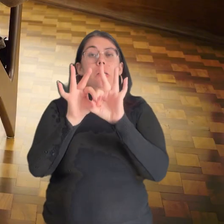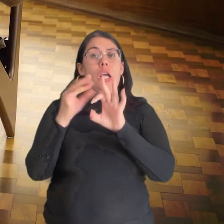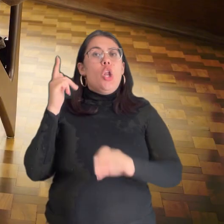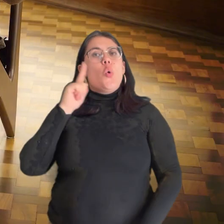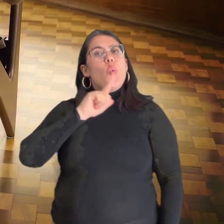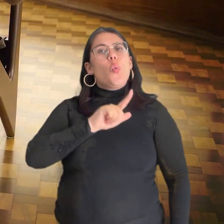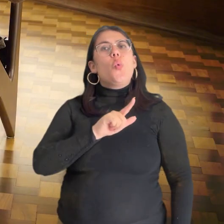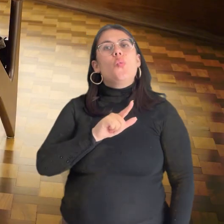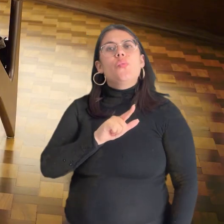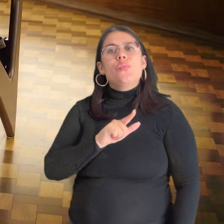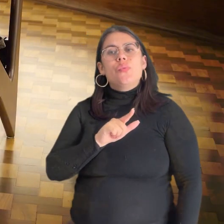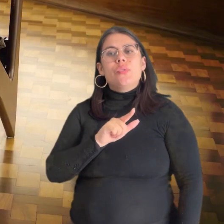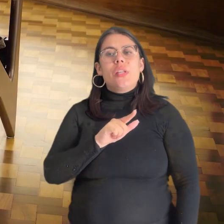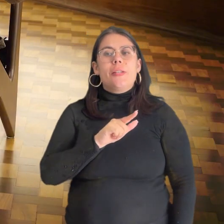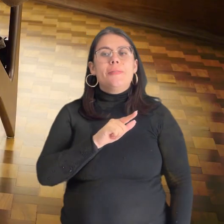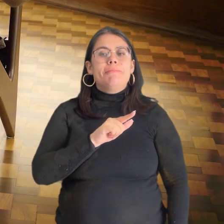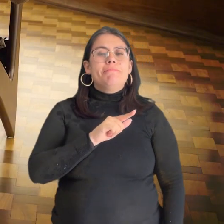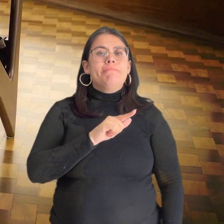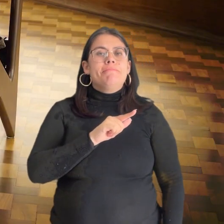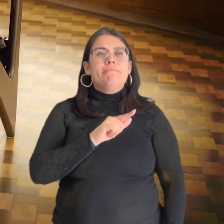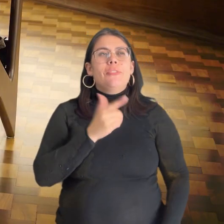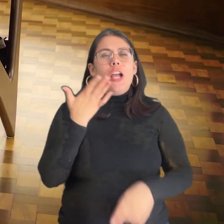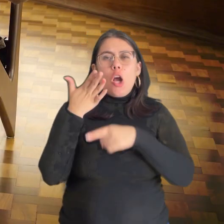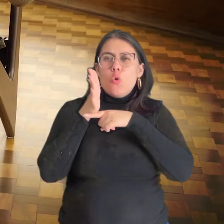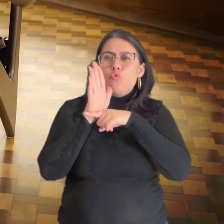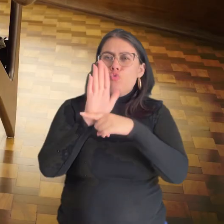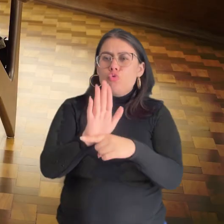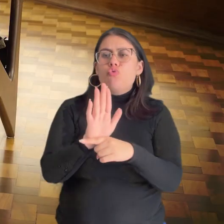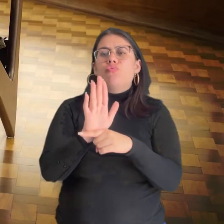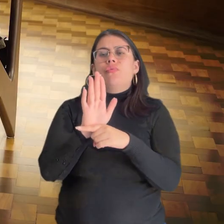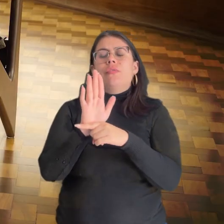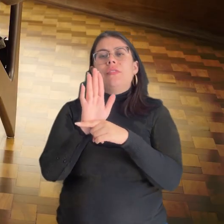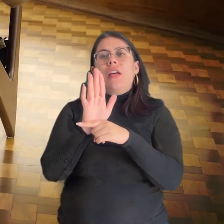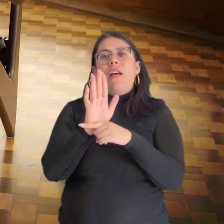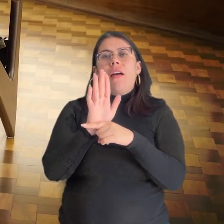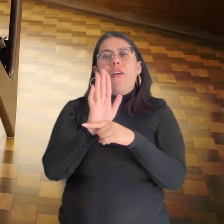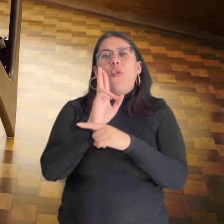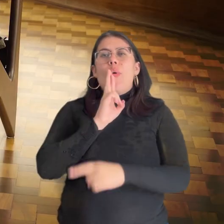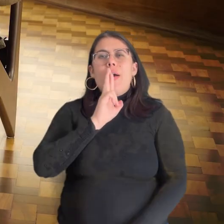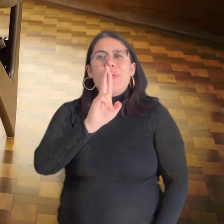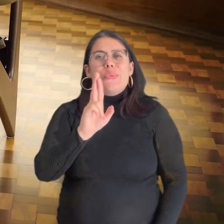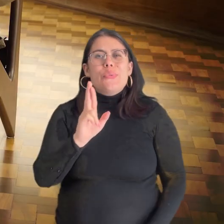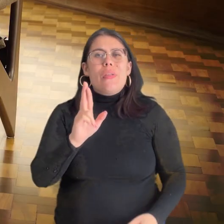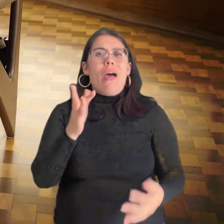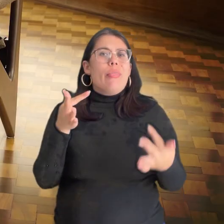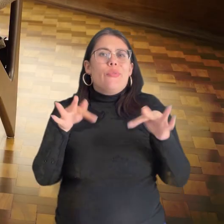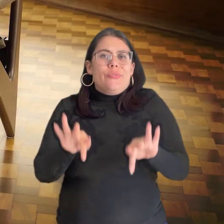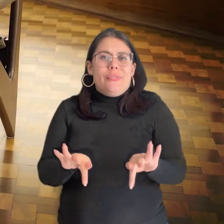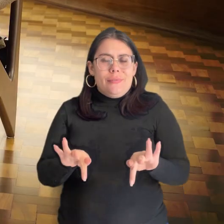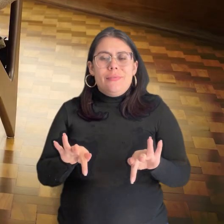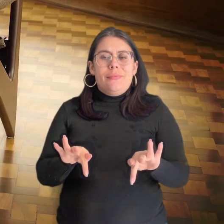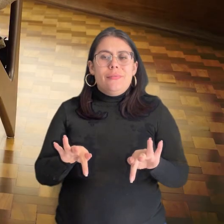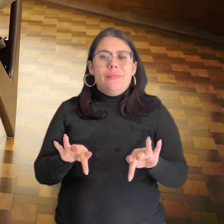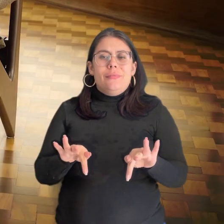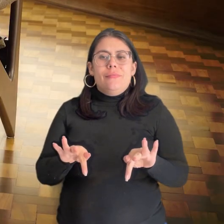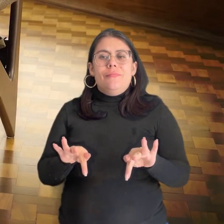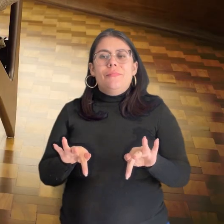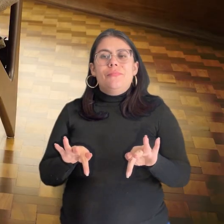ele consegue realmente colaborar com o resultado